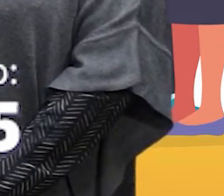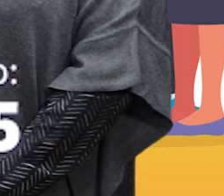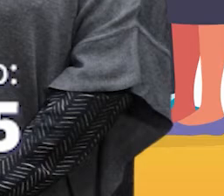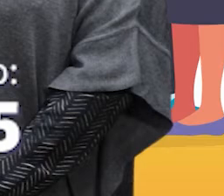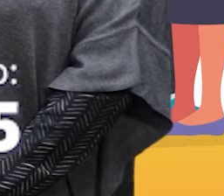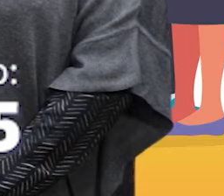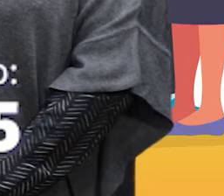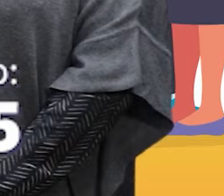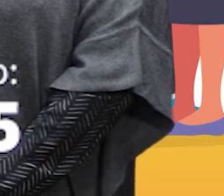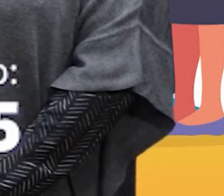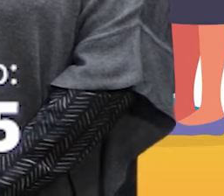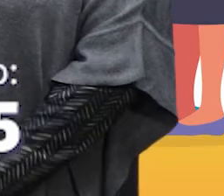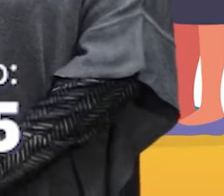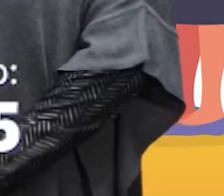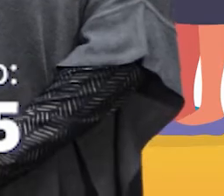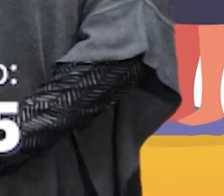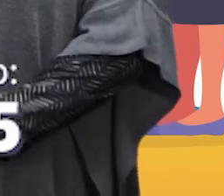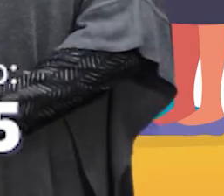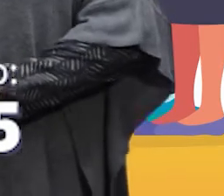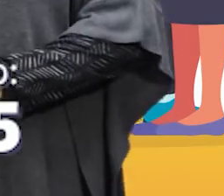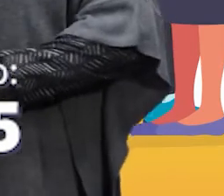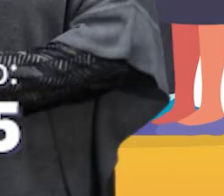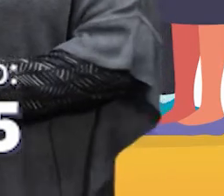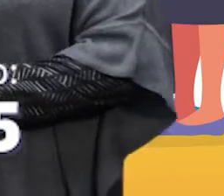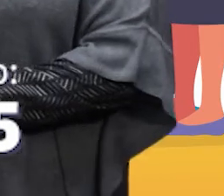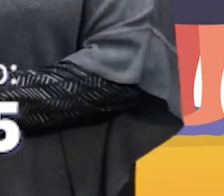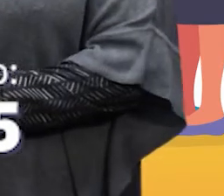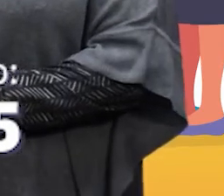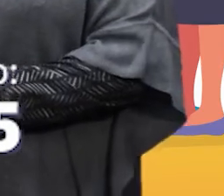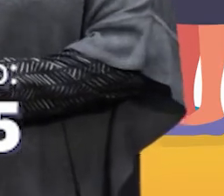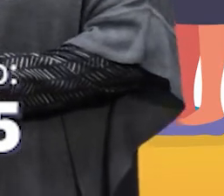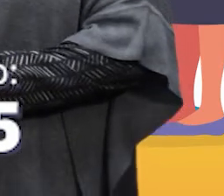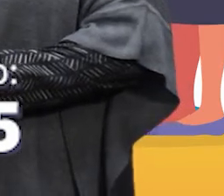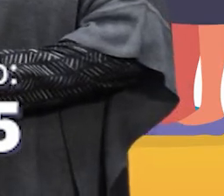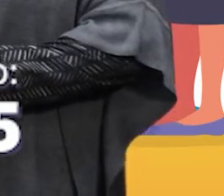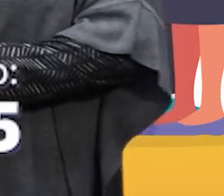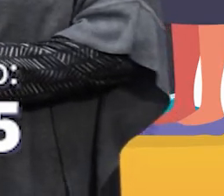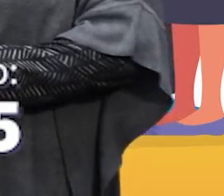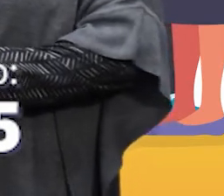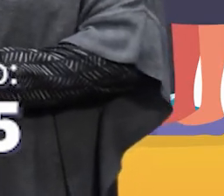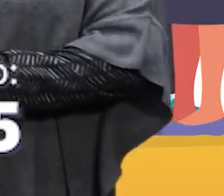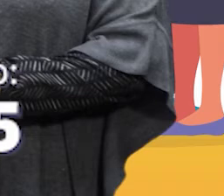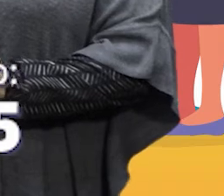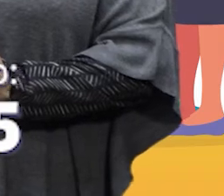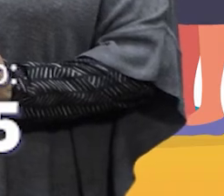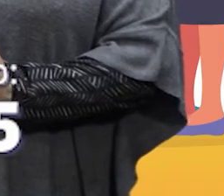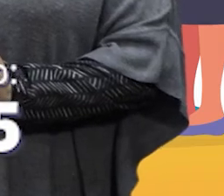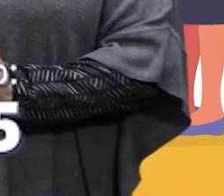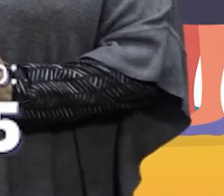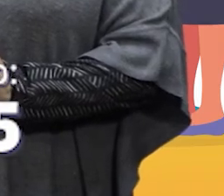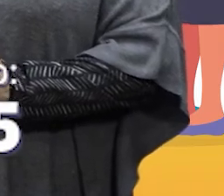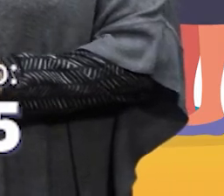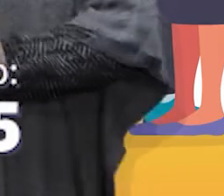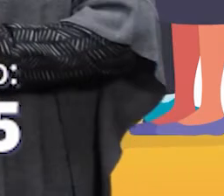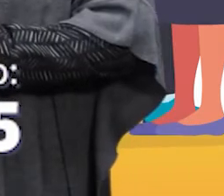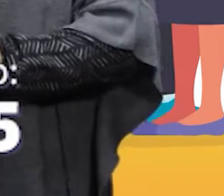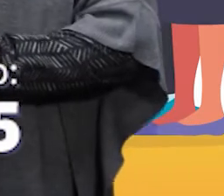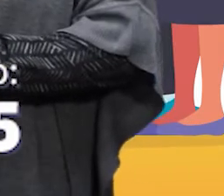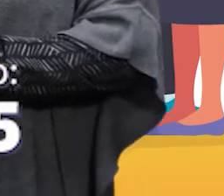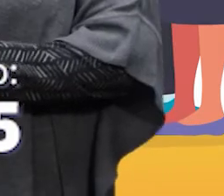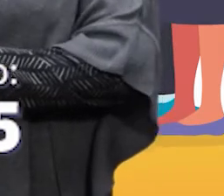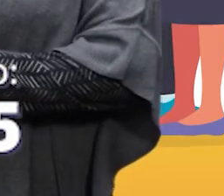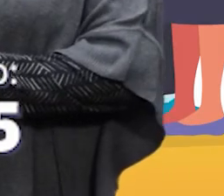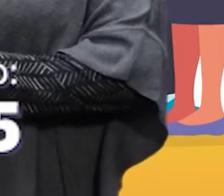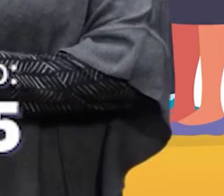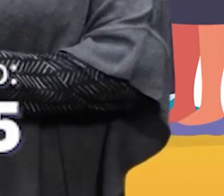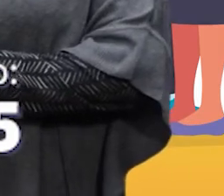criança ou adolescente fica na casa da família acolhedora? Não existe um tempo fixo. A lei prevê no máximo 18 meses. Até esse